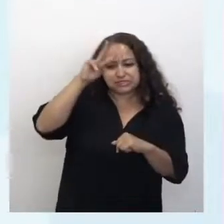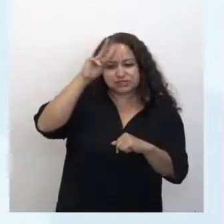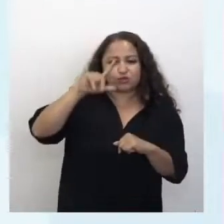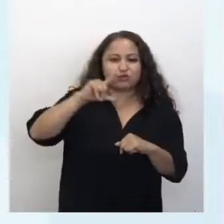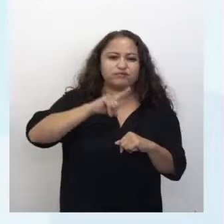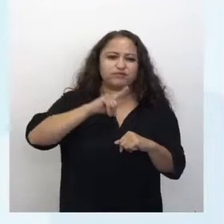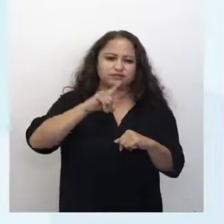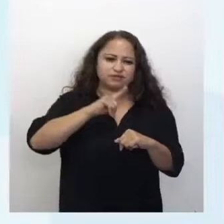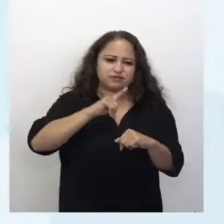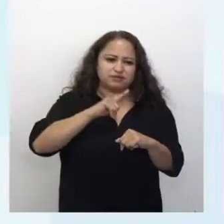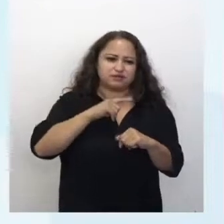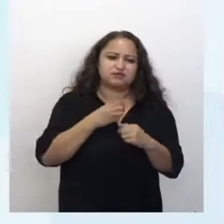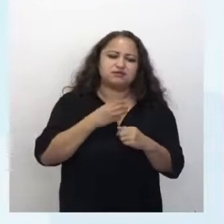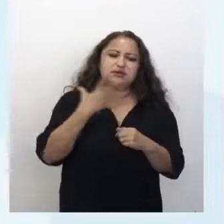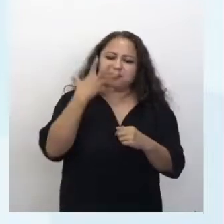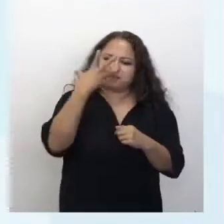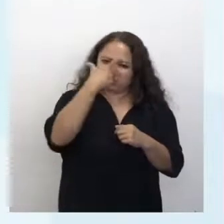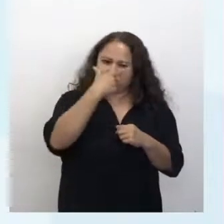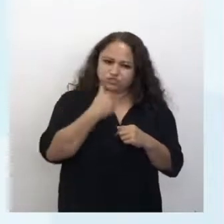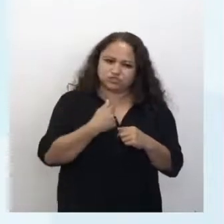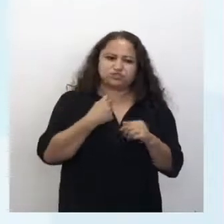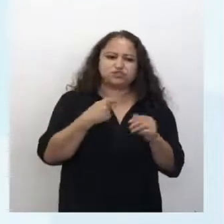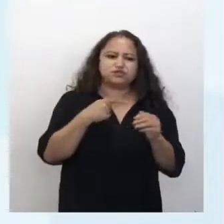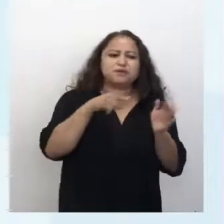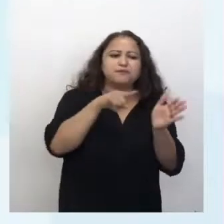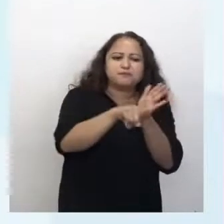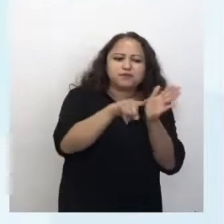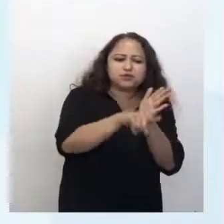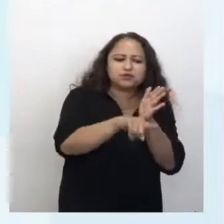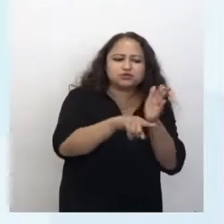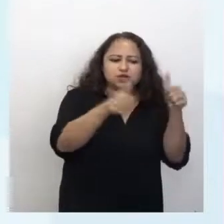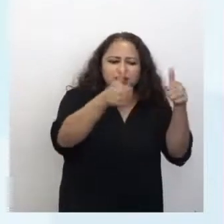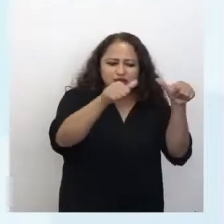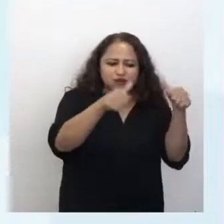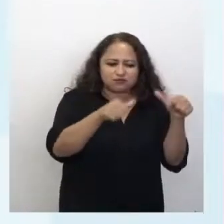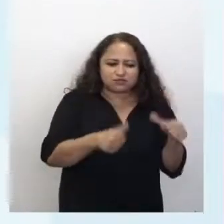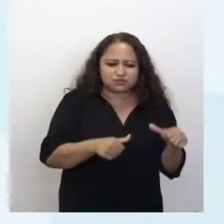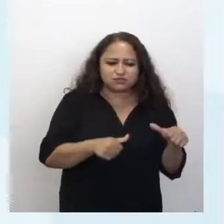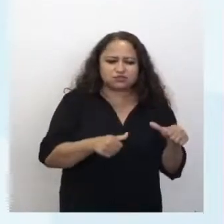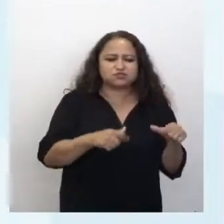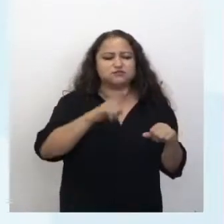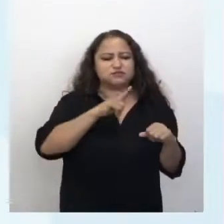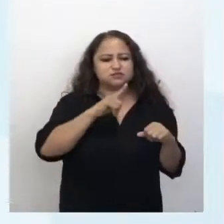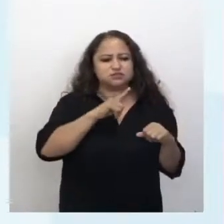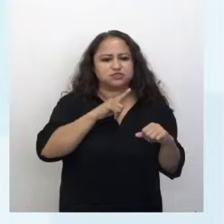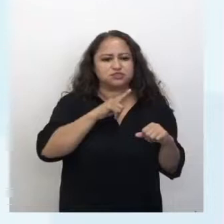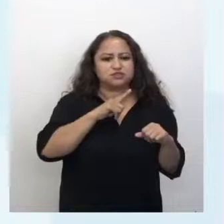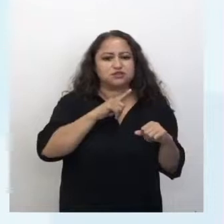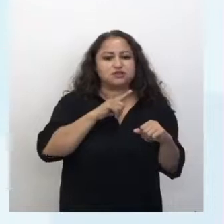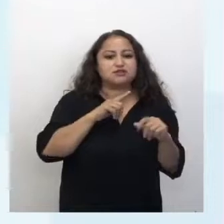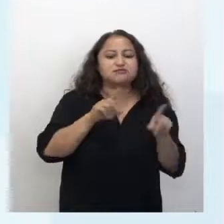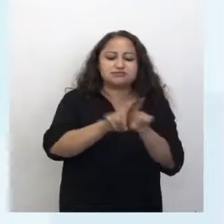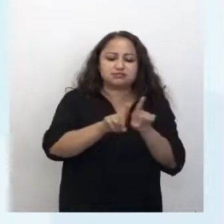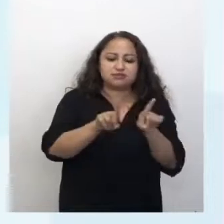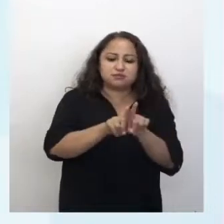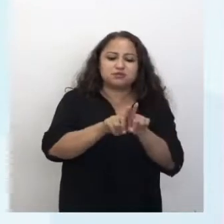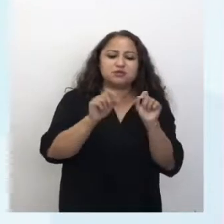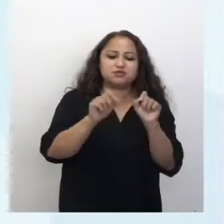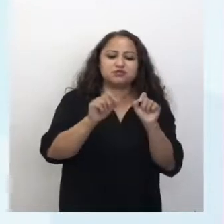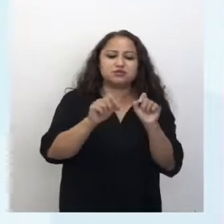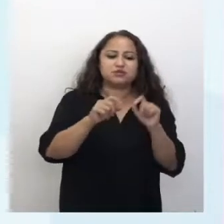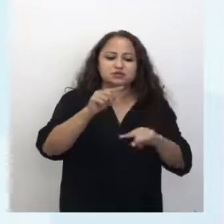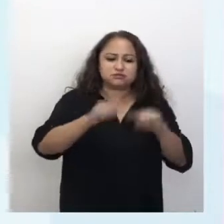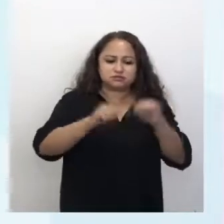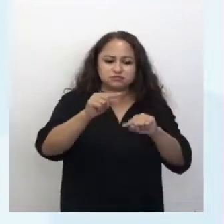estar bonitinha lá a questão avaliativa relacionada a esta aula, que é essa aqui que está aparecendo na tela. Além, claro, de todo esse material aí, né,